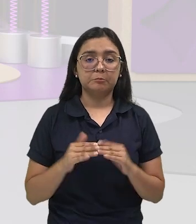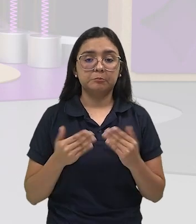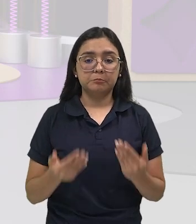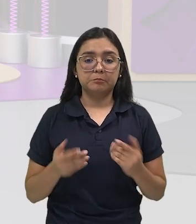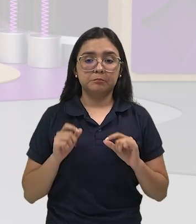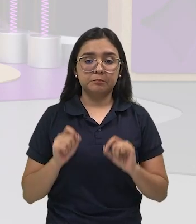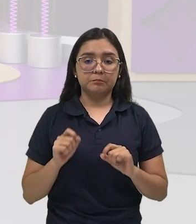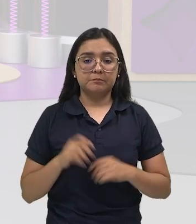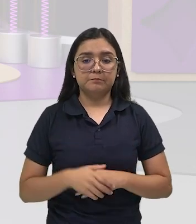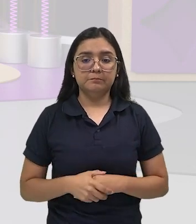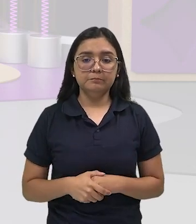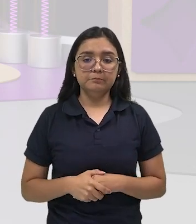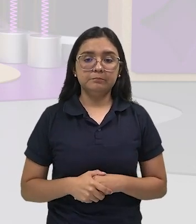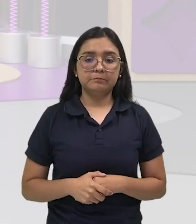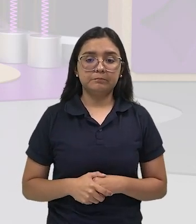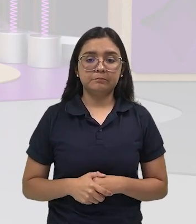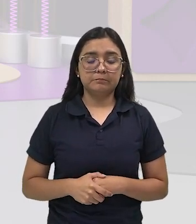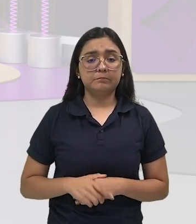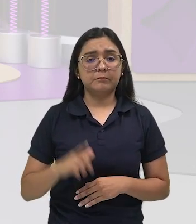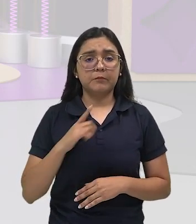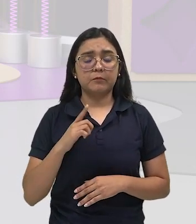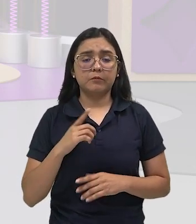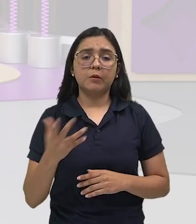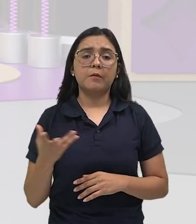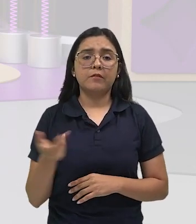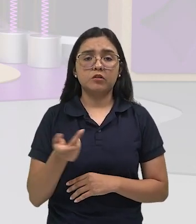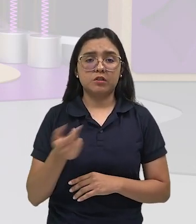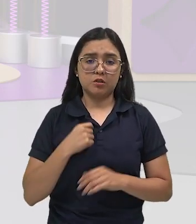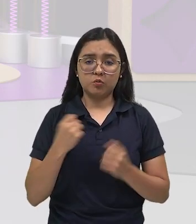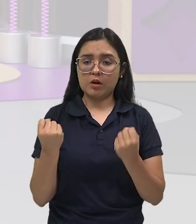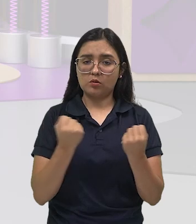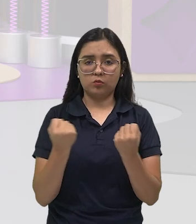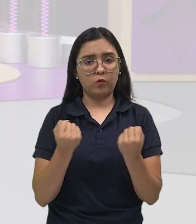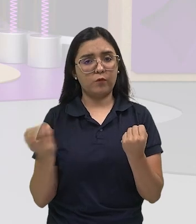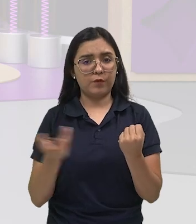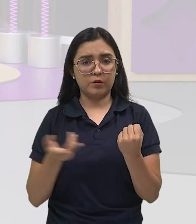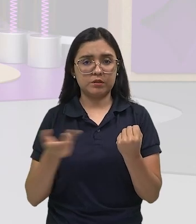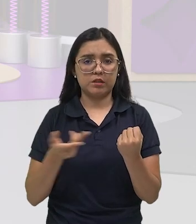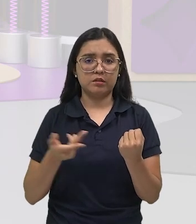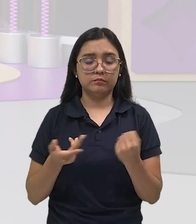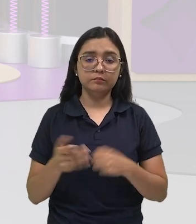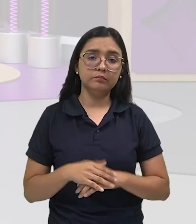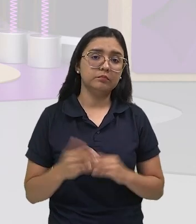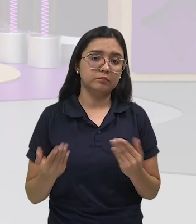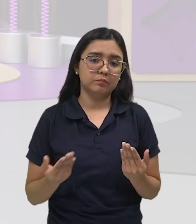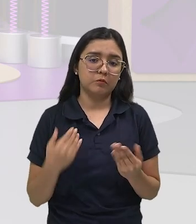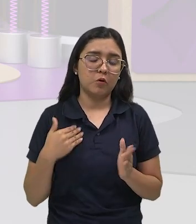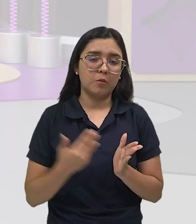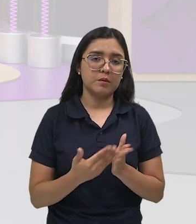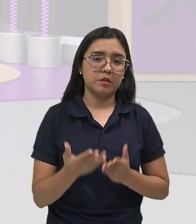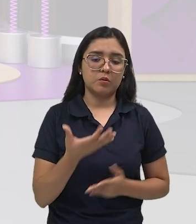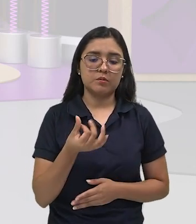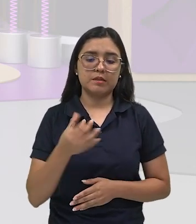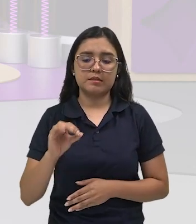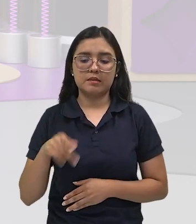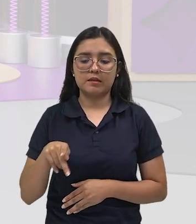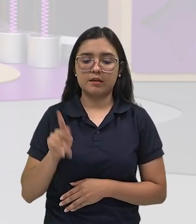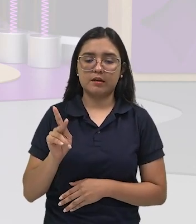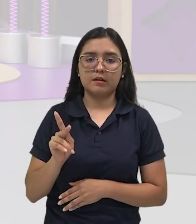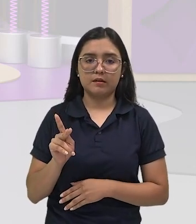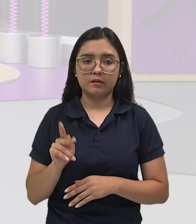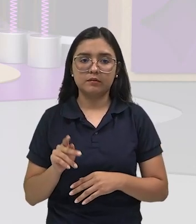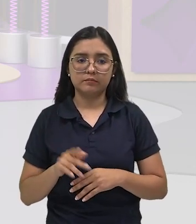Automaticamente eu vou colocar uma velocidade, digamos, eu vou começar com 60 km